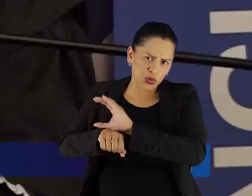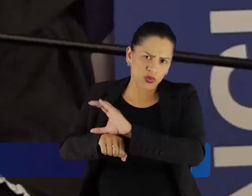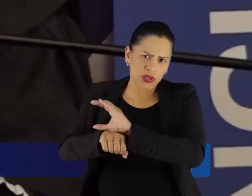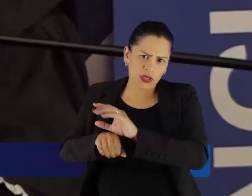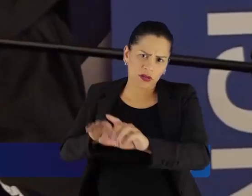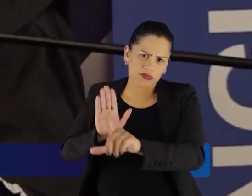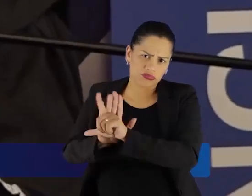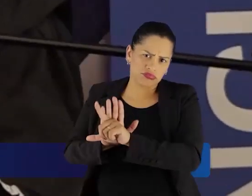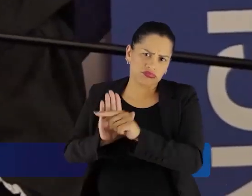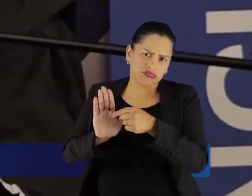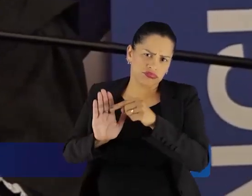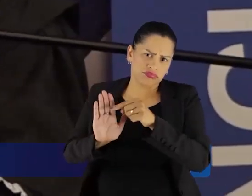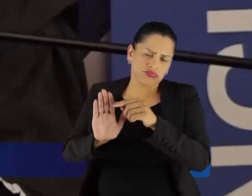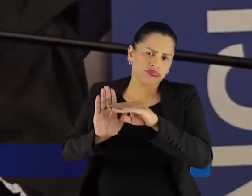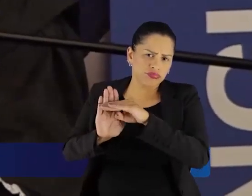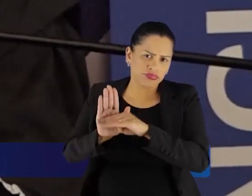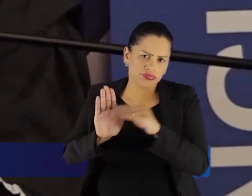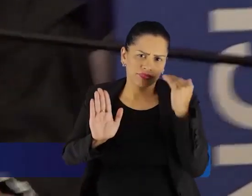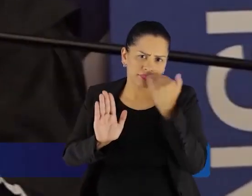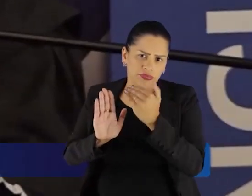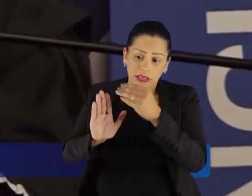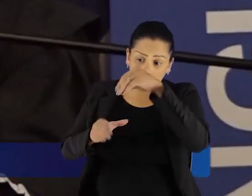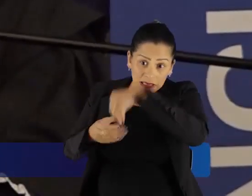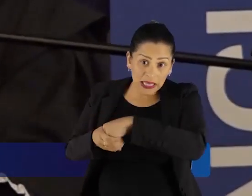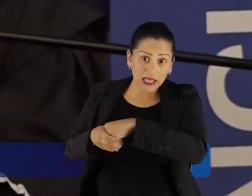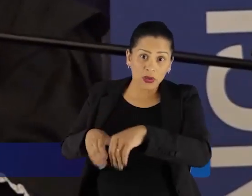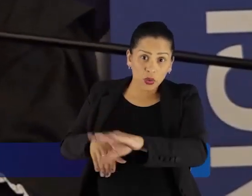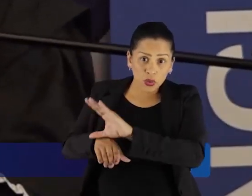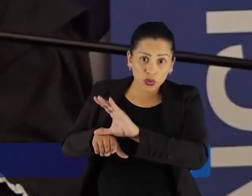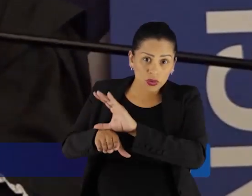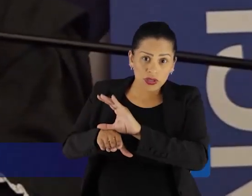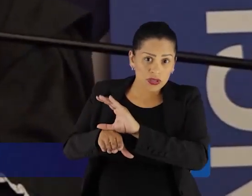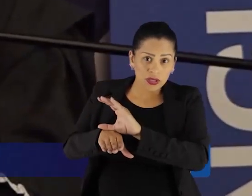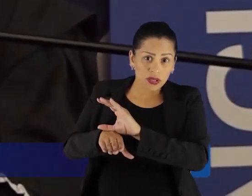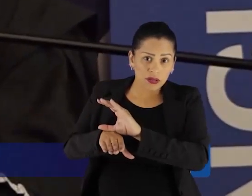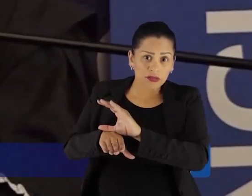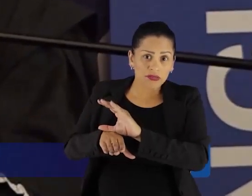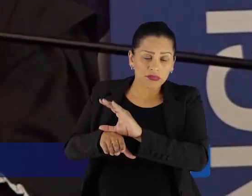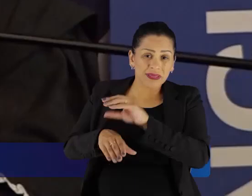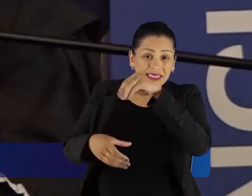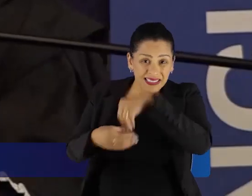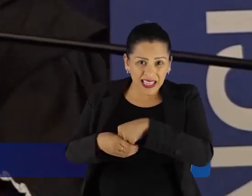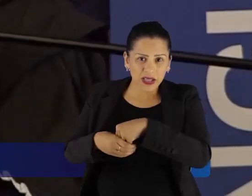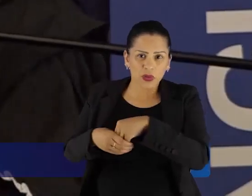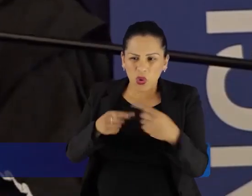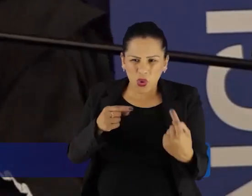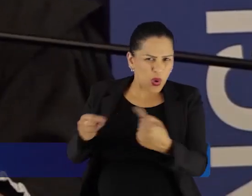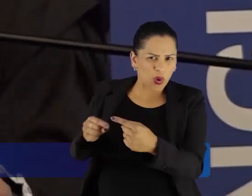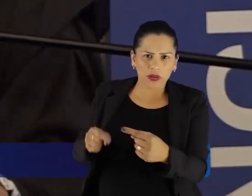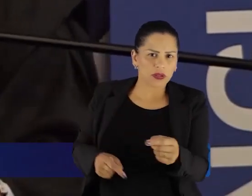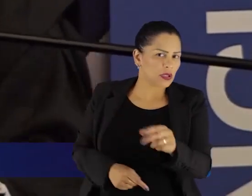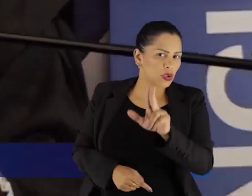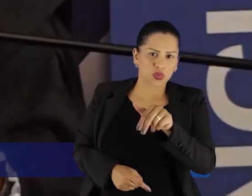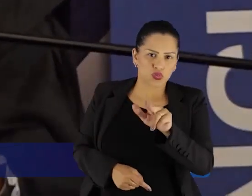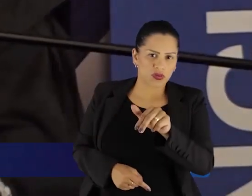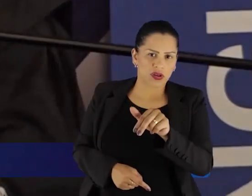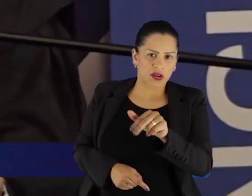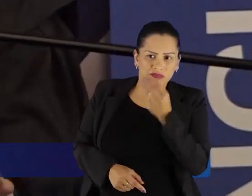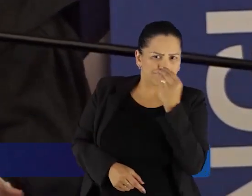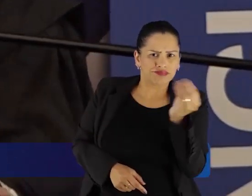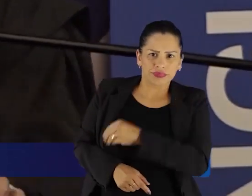seja dentro da Constituição à margem dela ou contra ela jamais